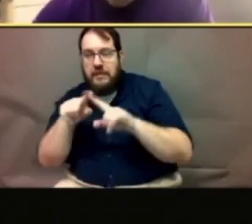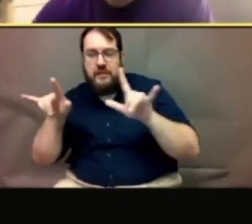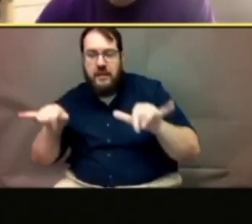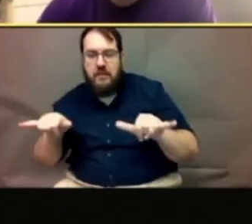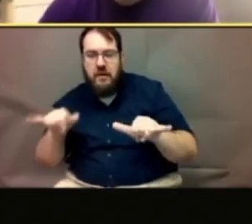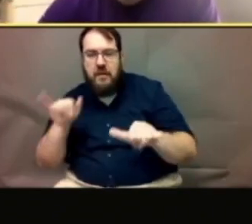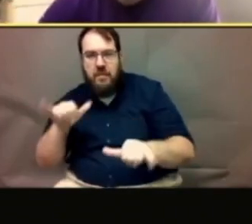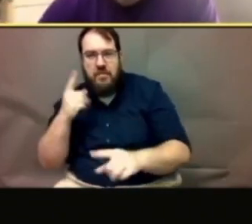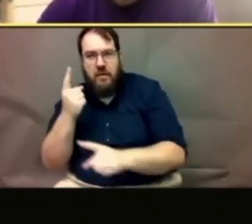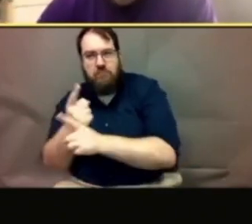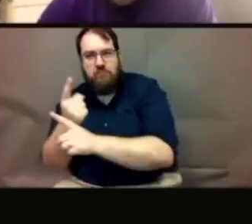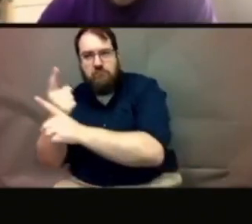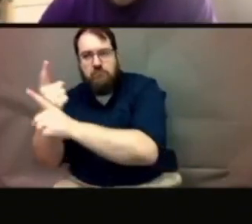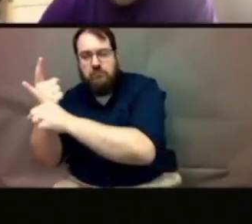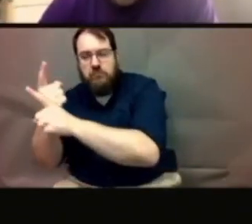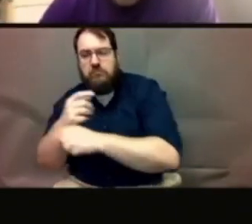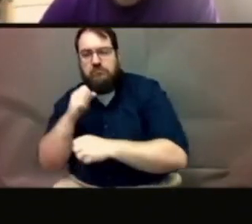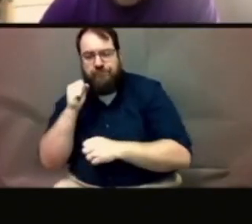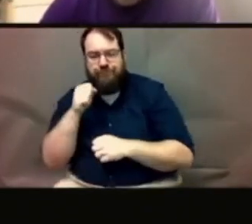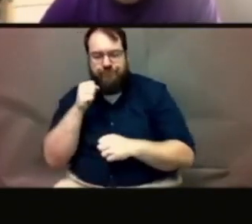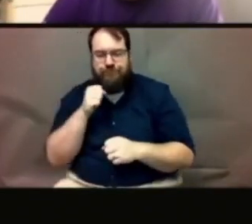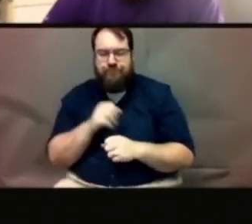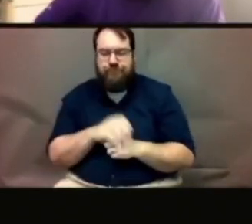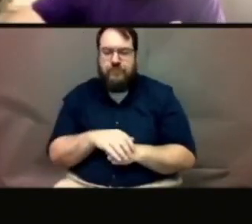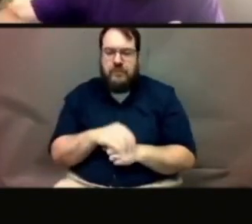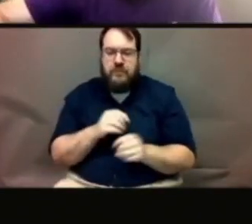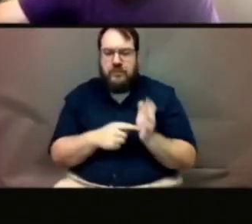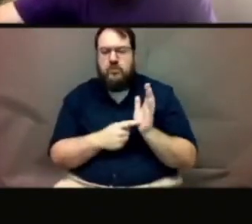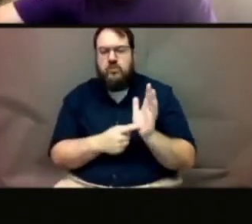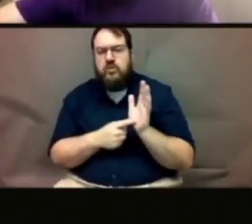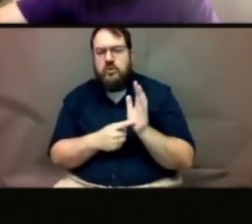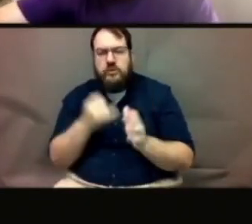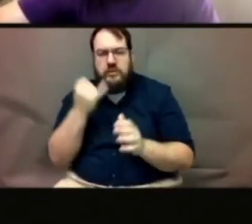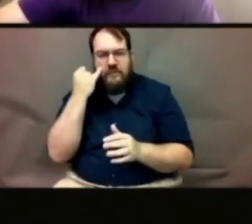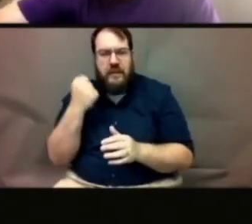a de cima e para a direita ao mesmo tempo para poder você mudar a direção